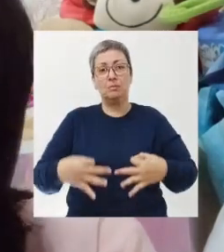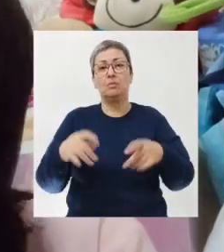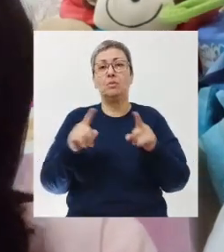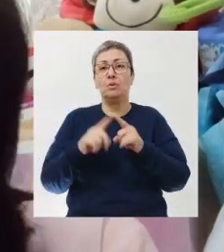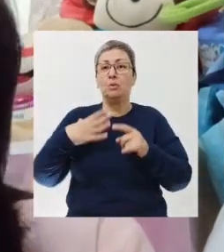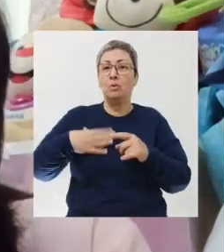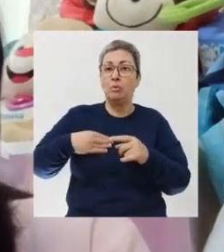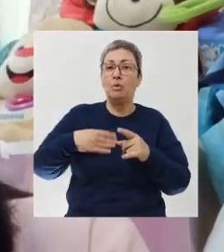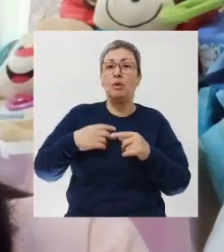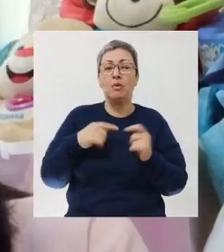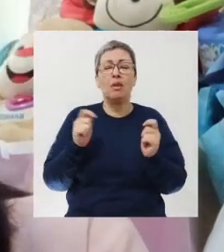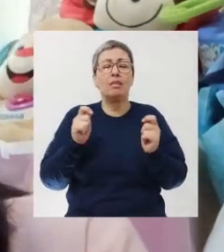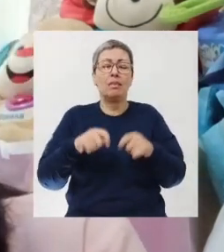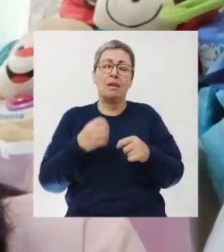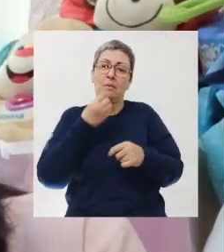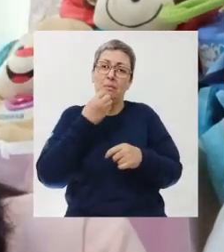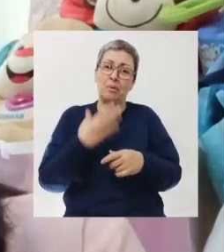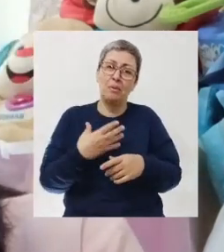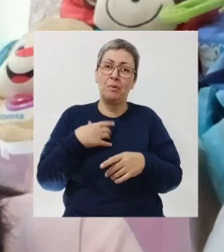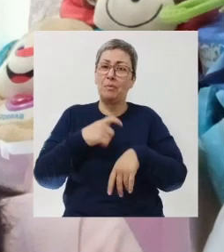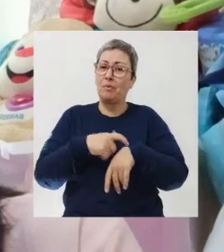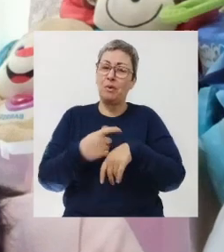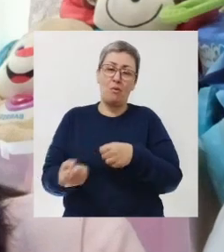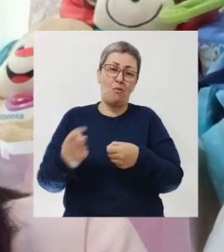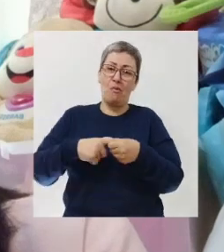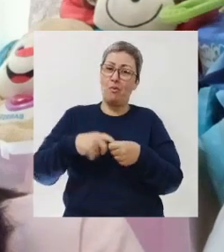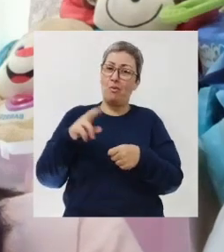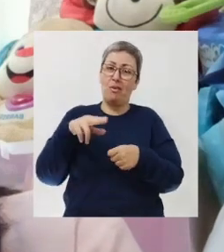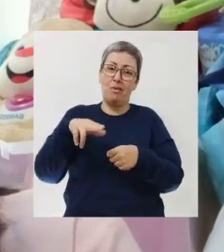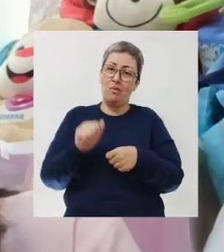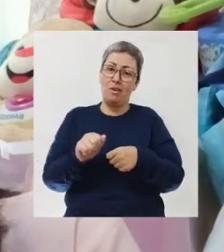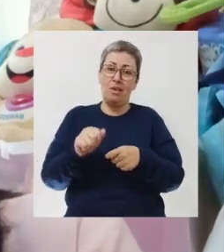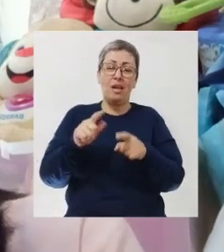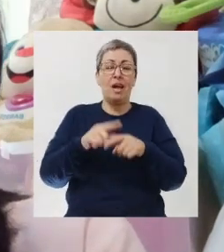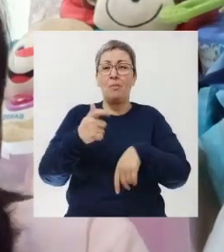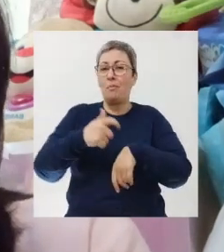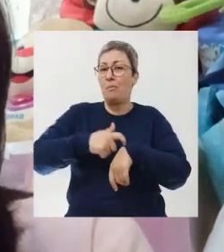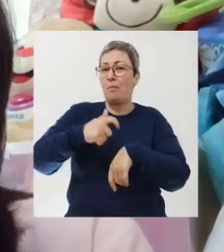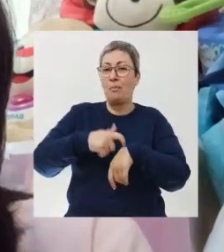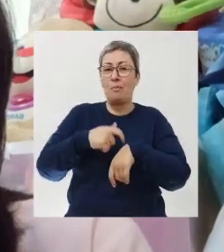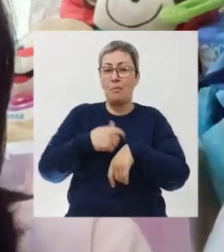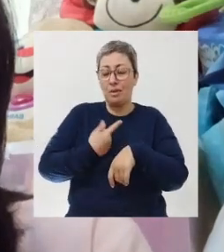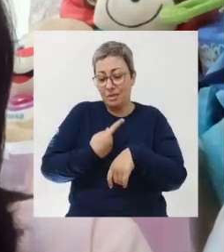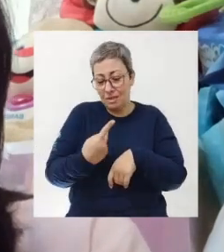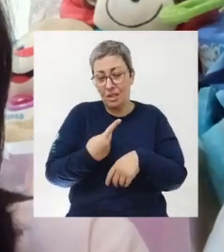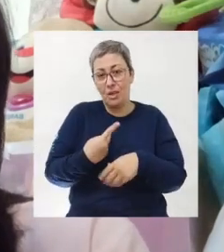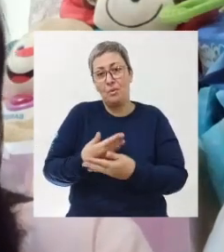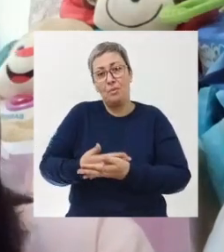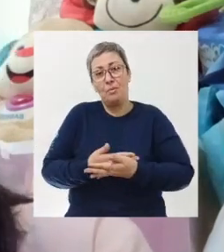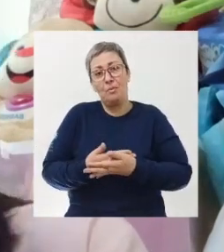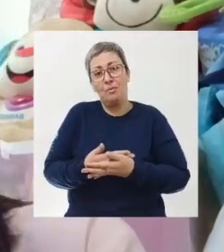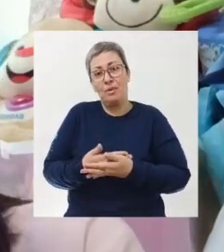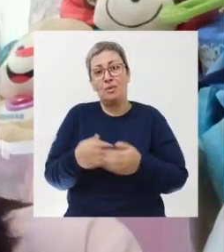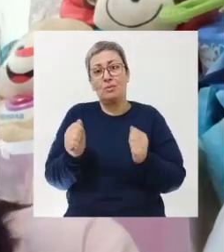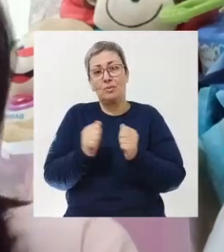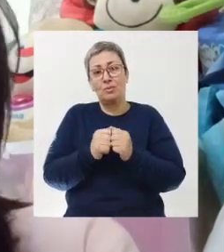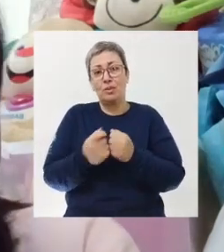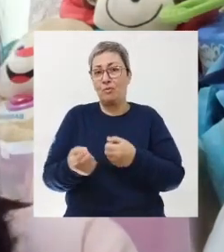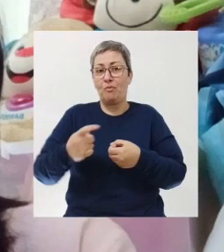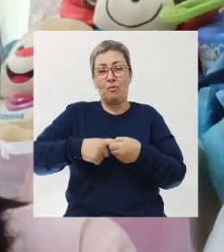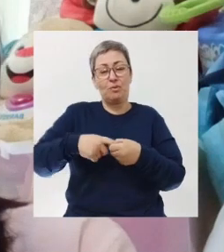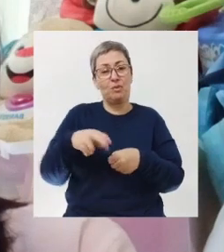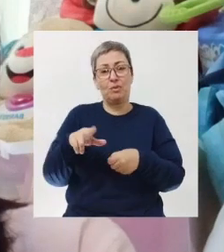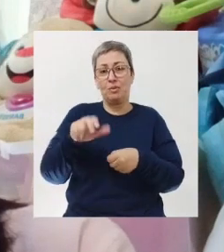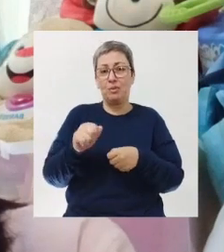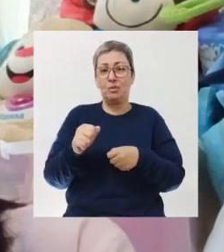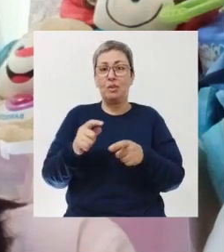dedicar mesmo à amamentação, e vale a pena, porque é um momento que não vai voltar, né? É aquele momento que é seu e do filho e não vai